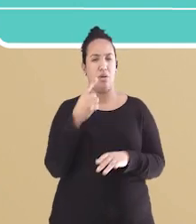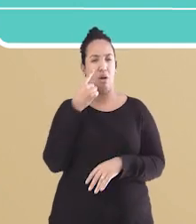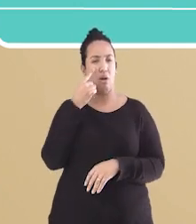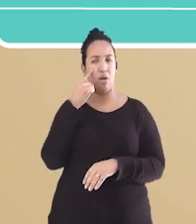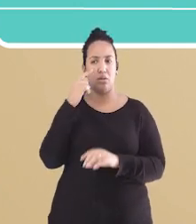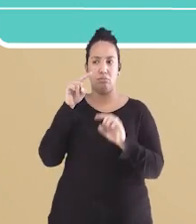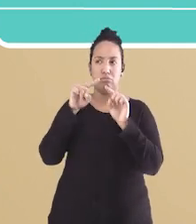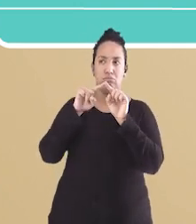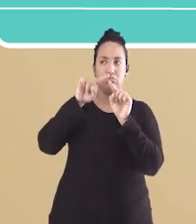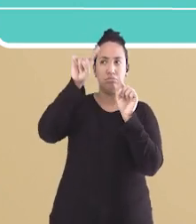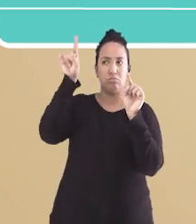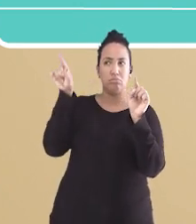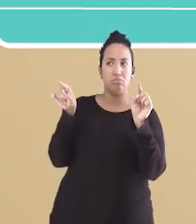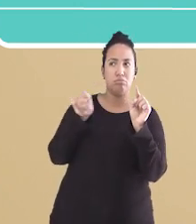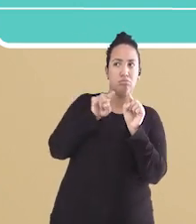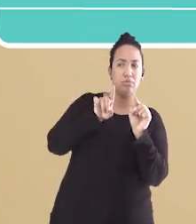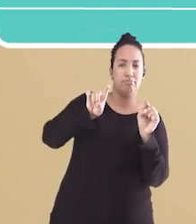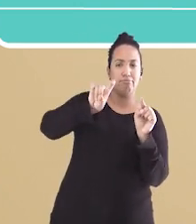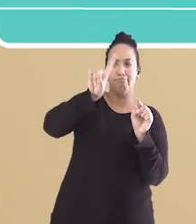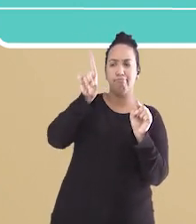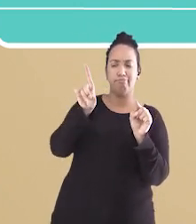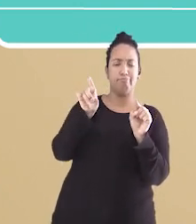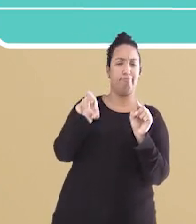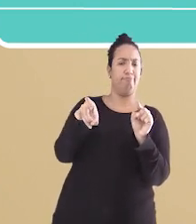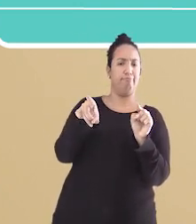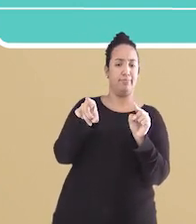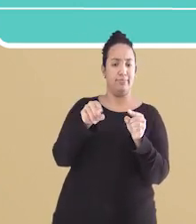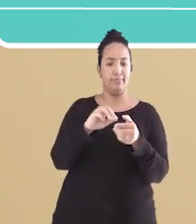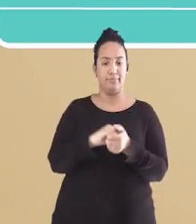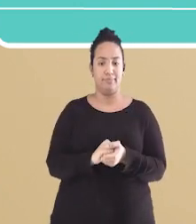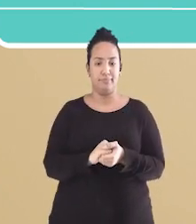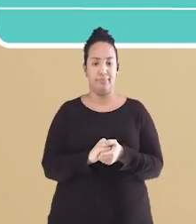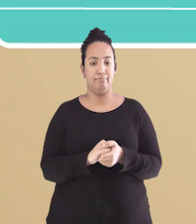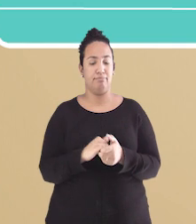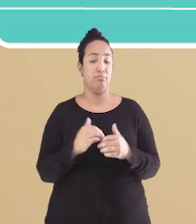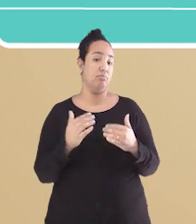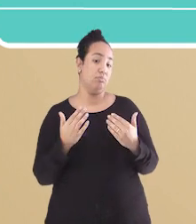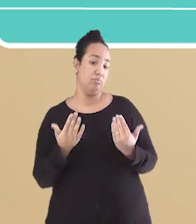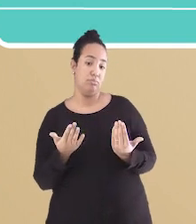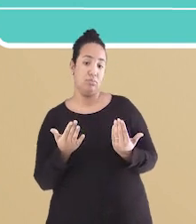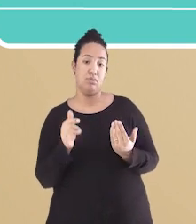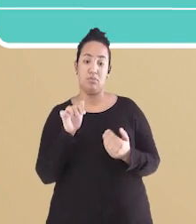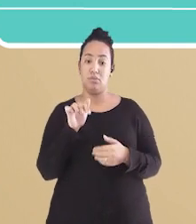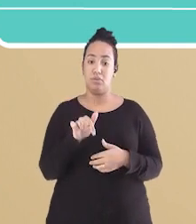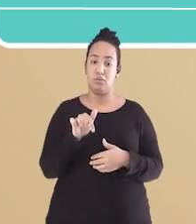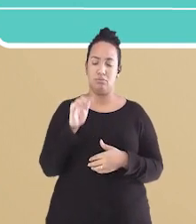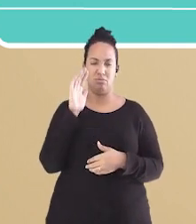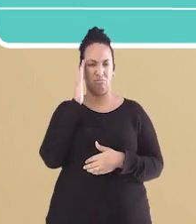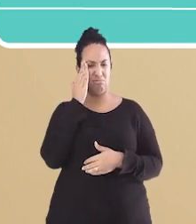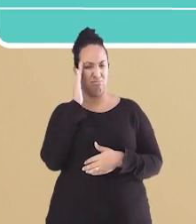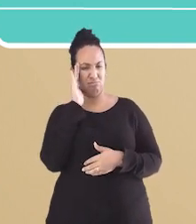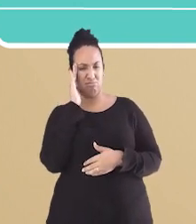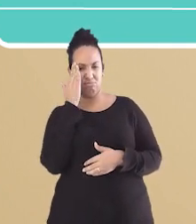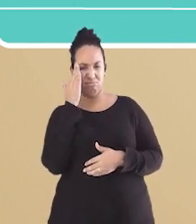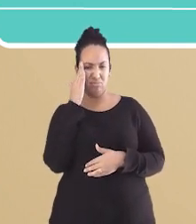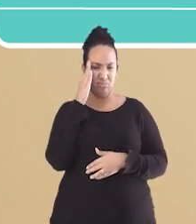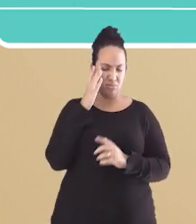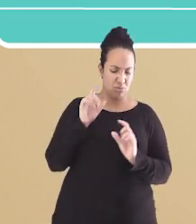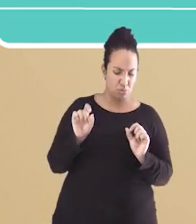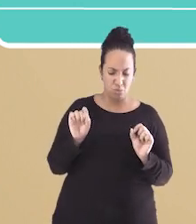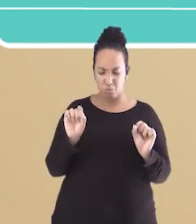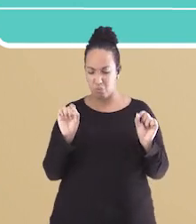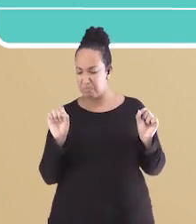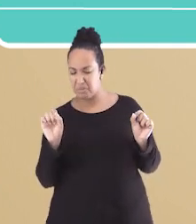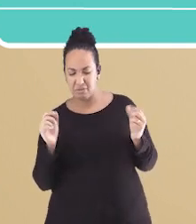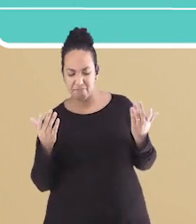mas aparece um balão com um ponto de interrogação. A princípio, Saninha não estava entendendo o